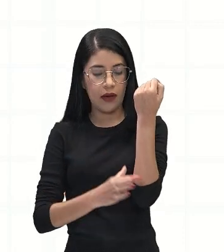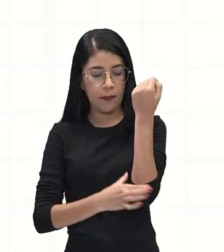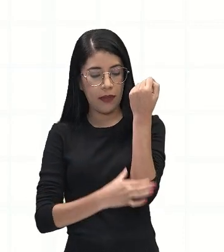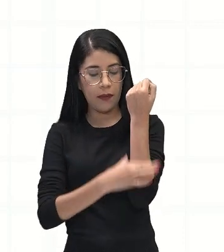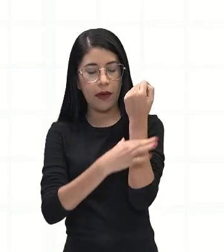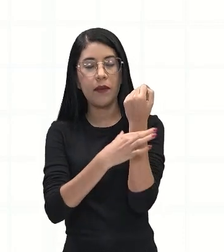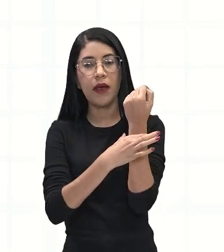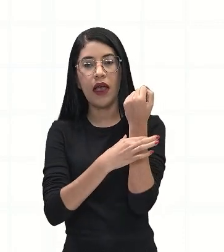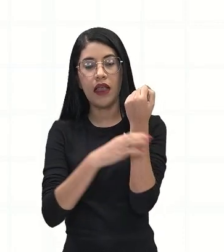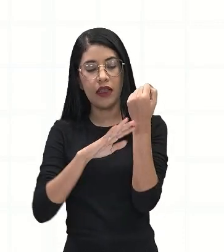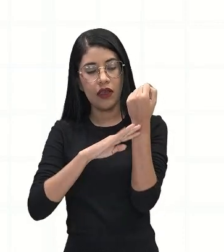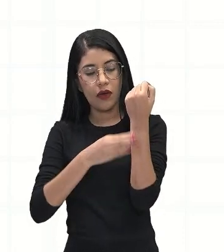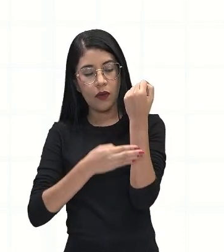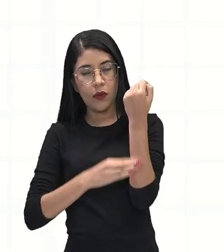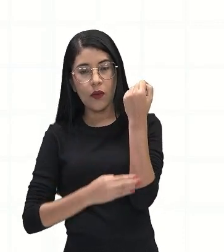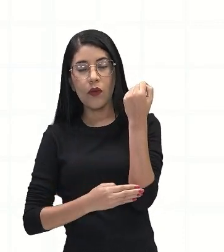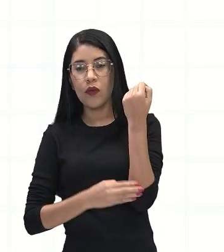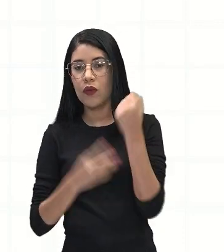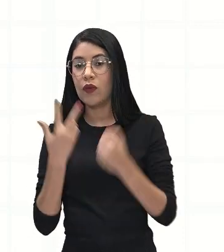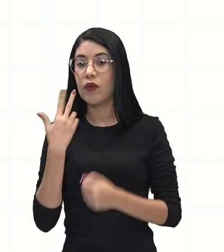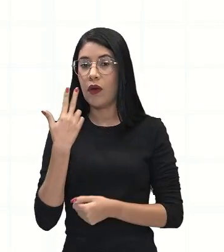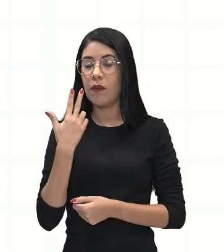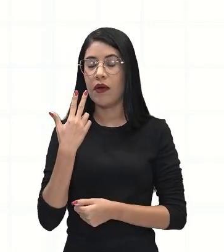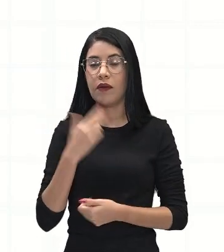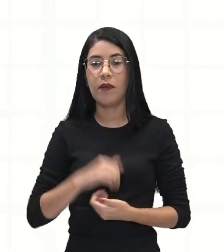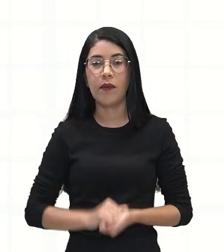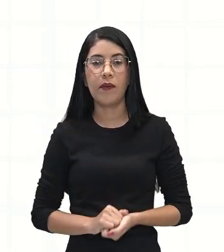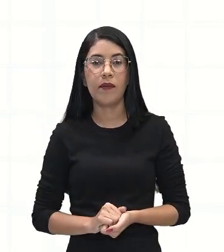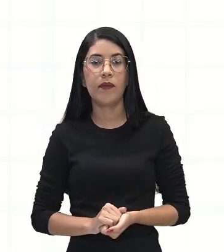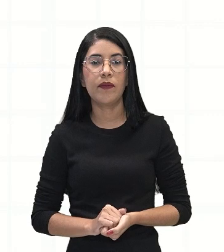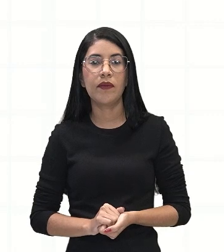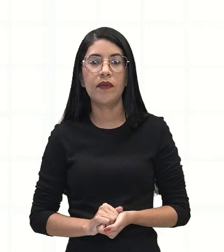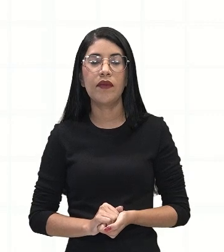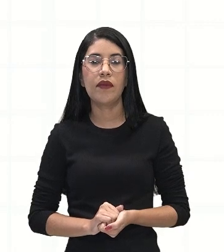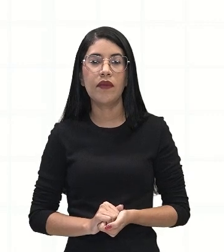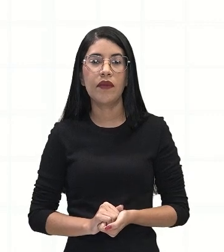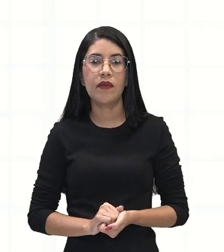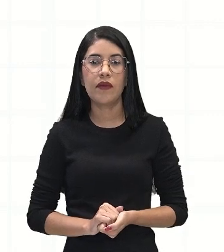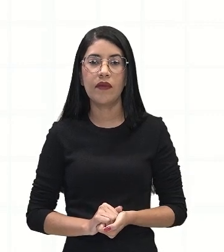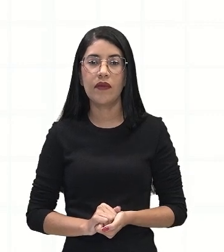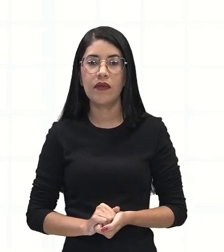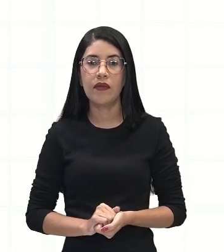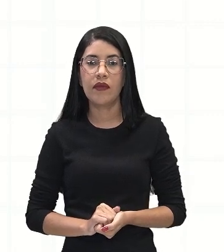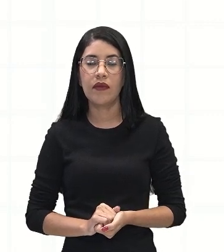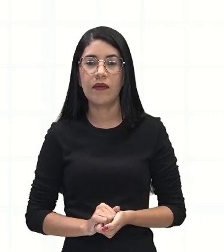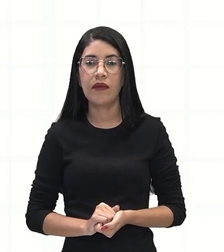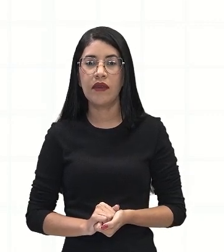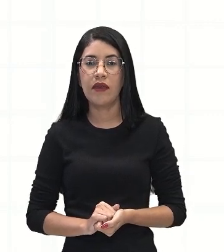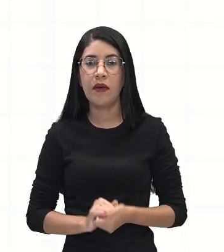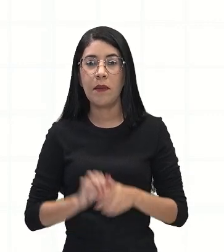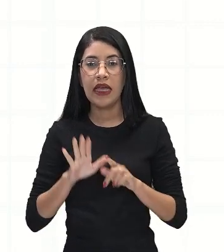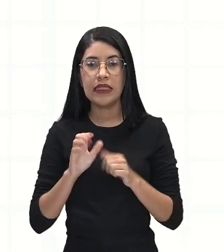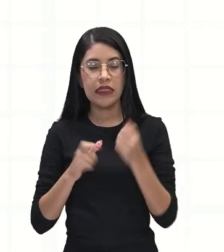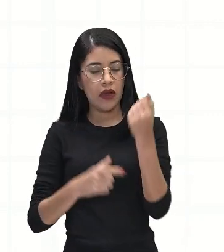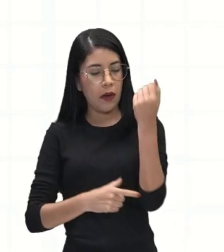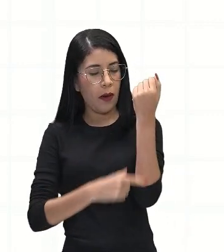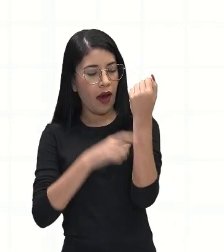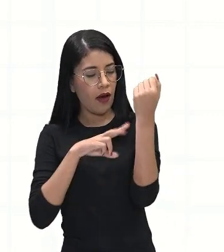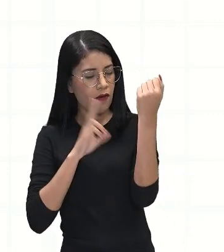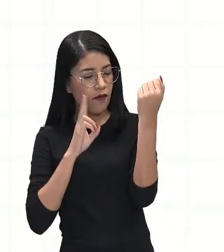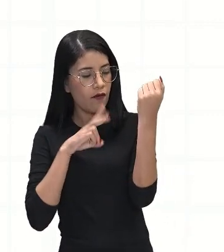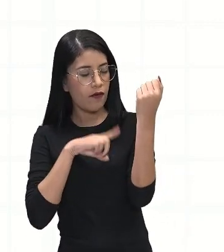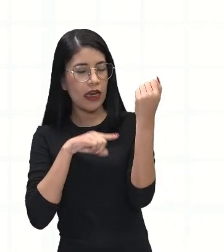curvaturas normais já existentes, ok? Porém, numa visão frontal, ou seja, quando a